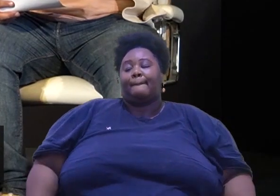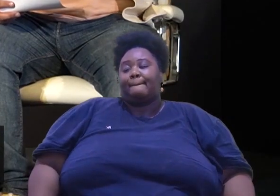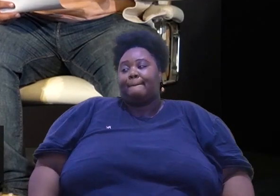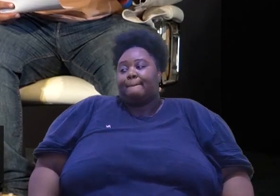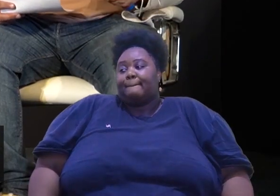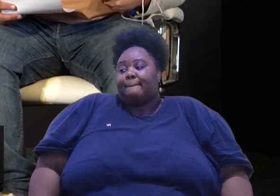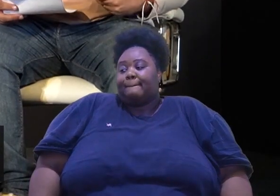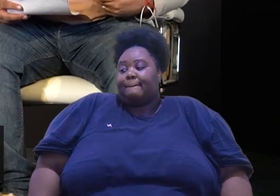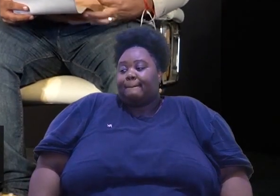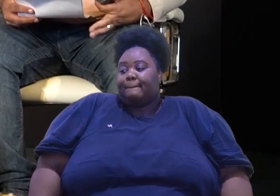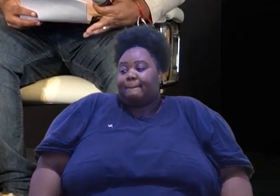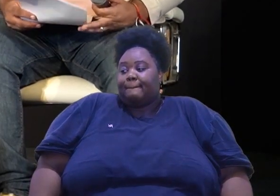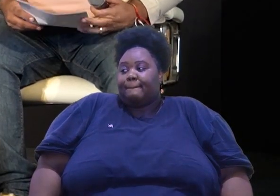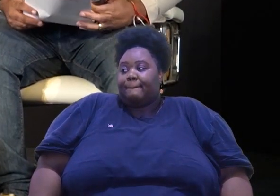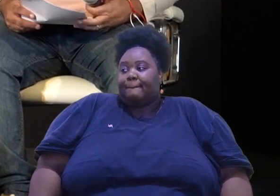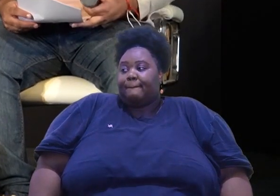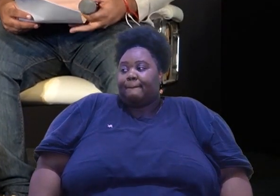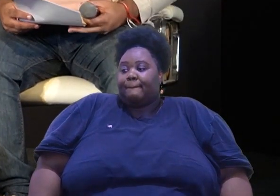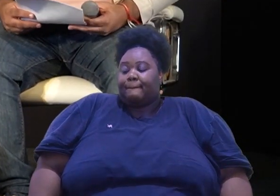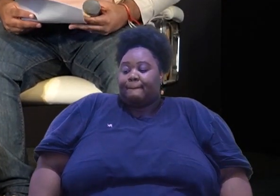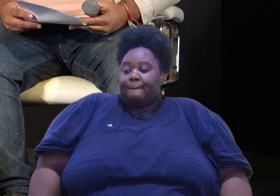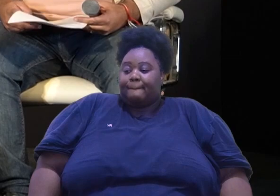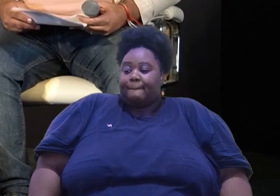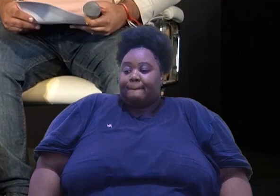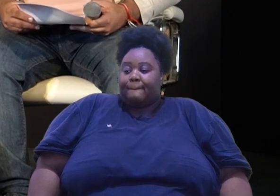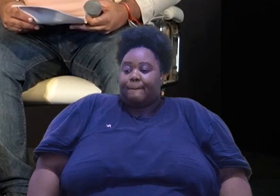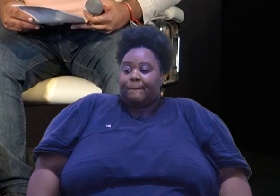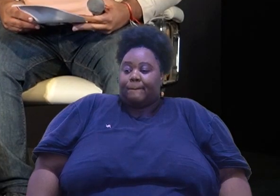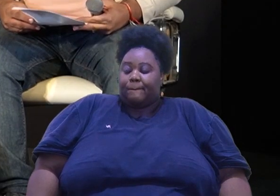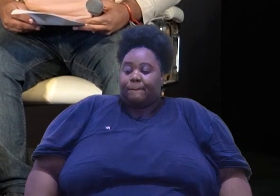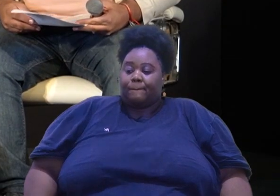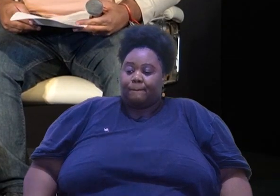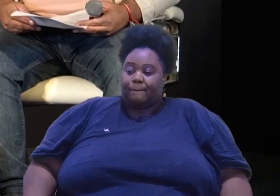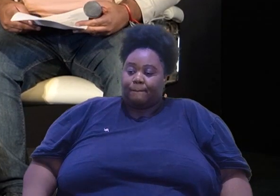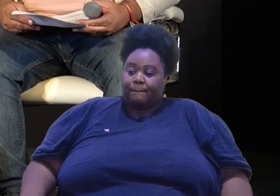importante. Eu falo com muita...